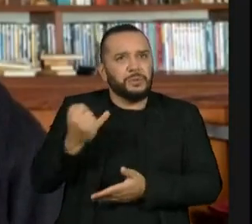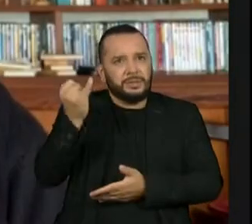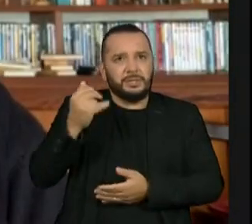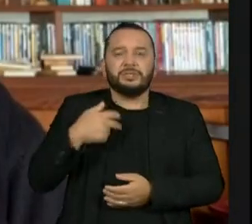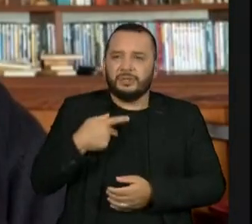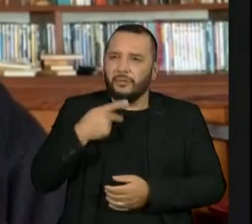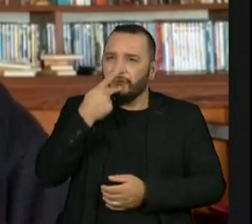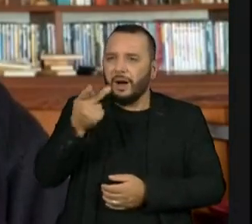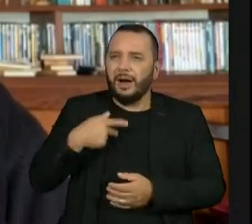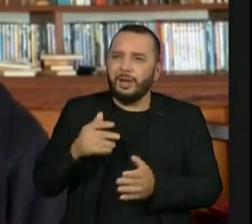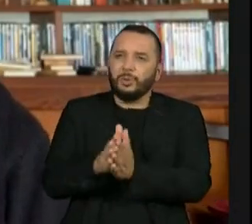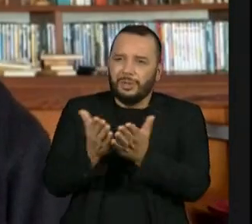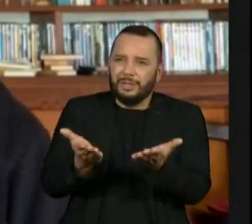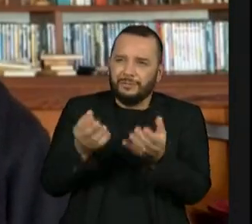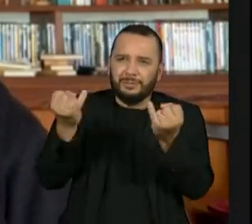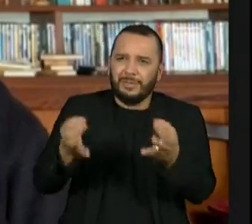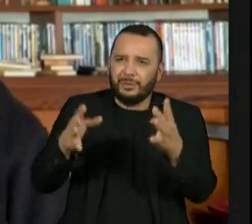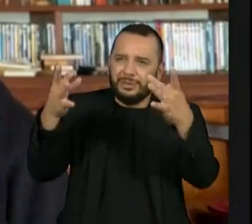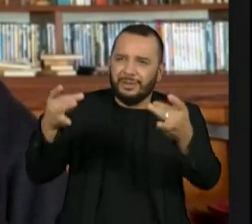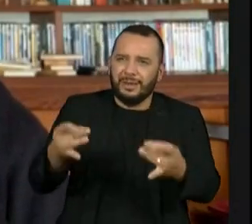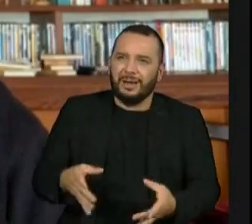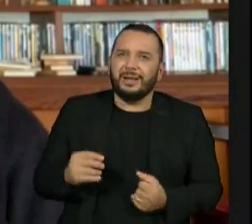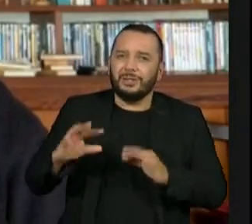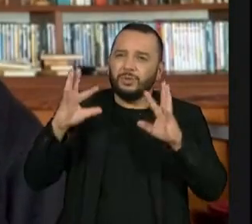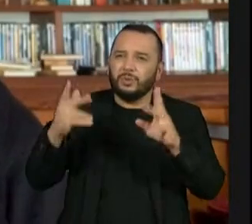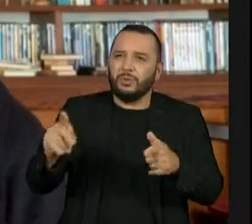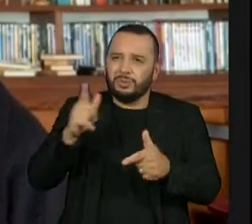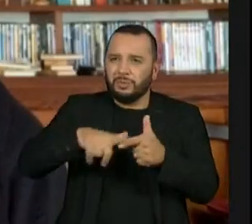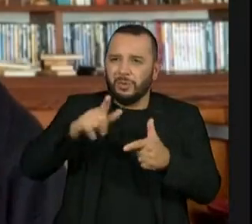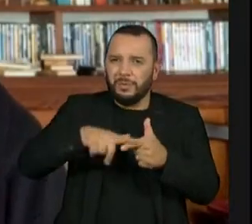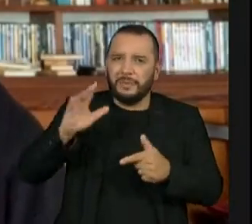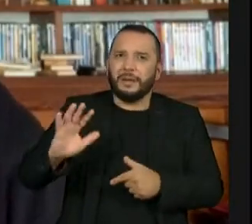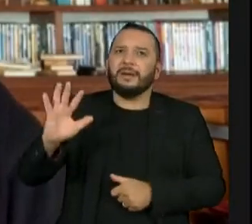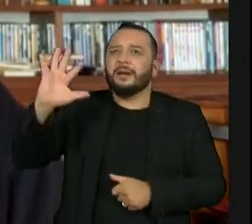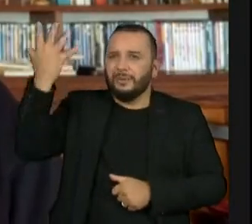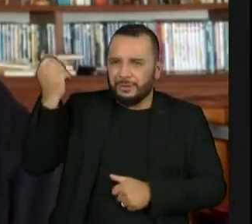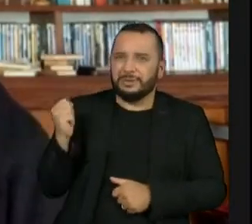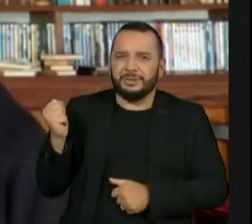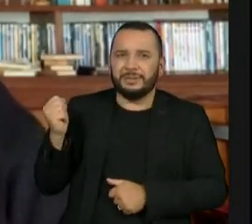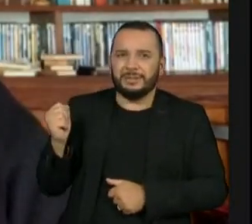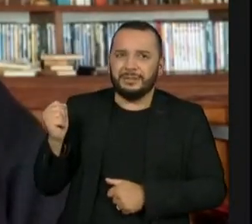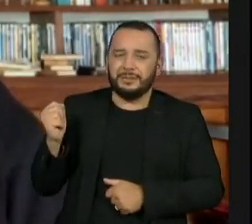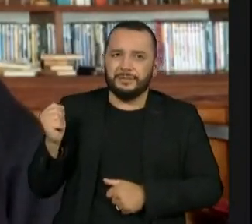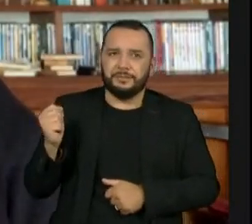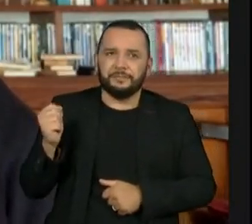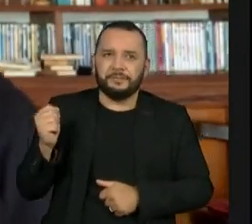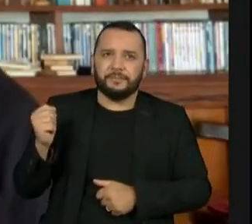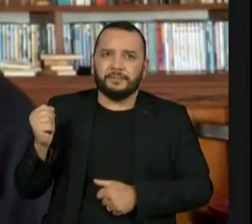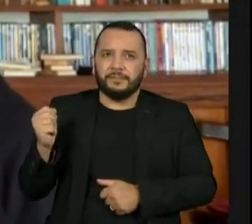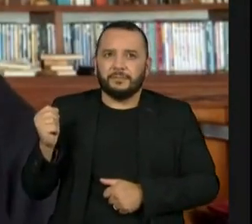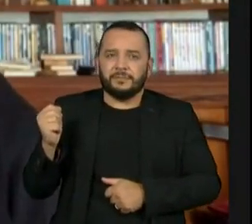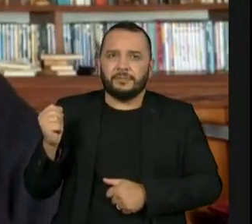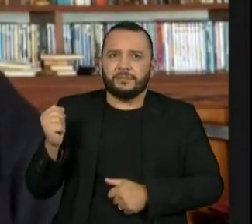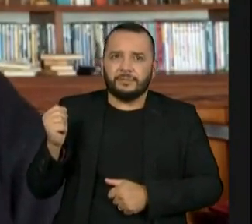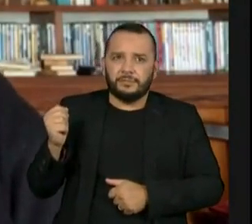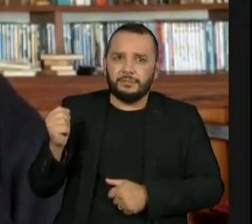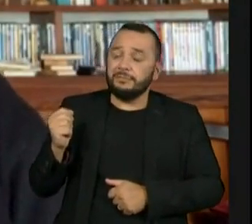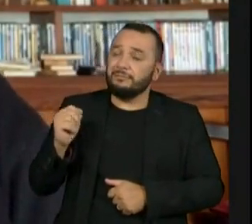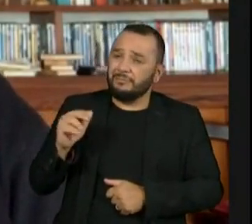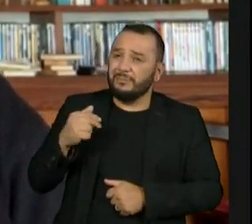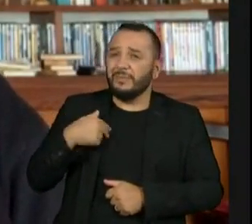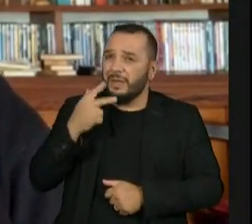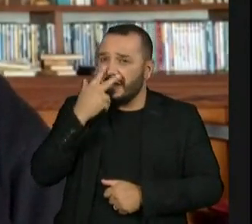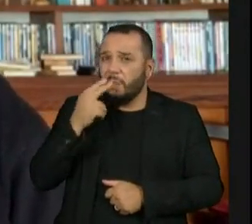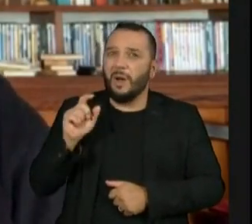isso tudo no meu livro Voz da Metrópole. Eu reconheço todos aqueles problemas terríveis. O Lima Barreto era contra tudo, na verdade. O problema, eu acho o